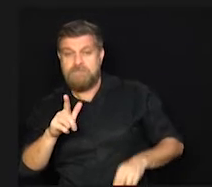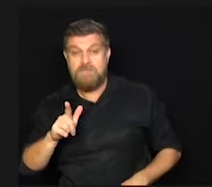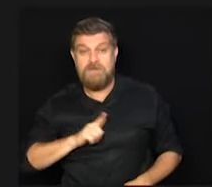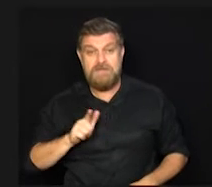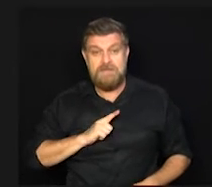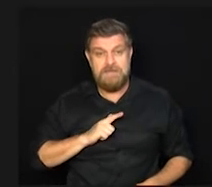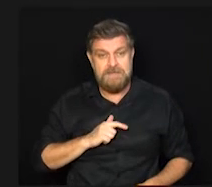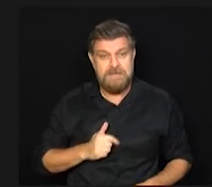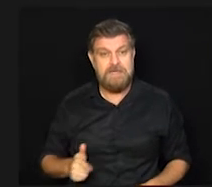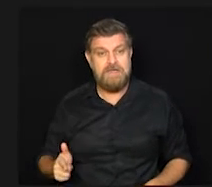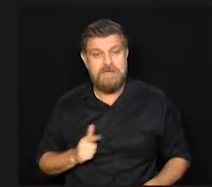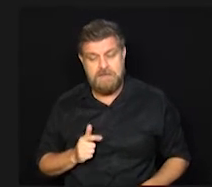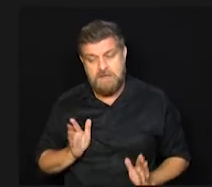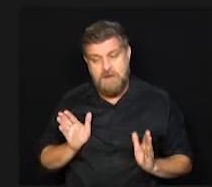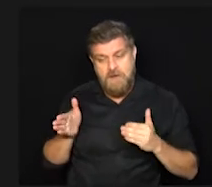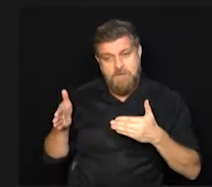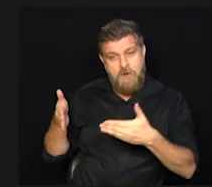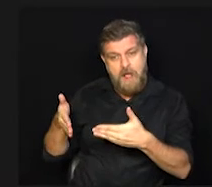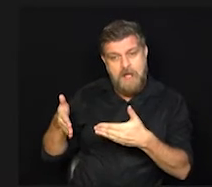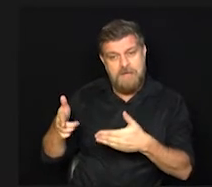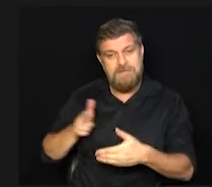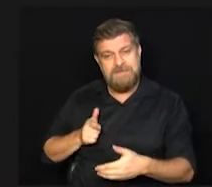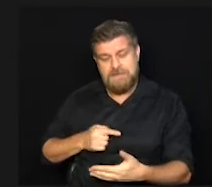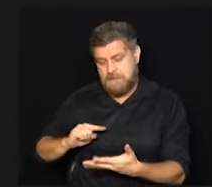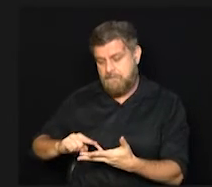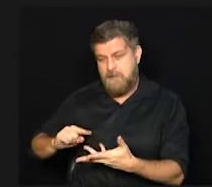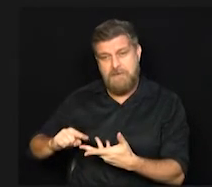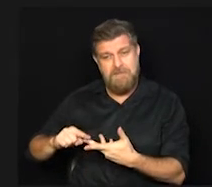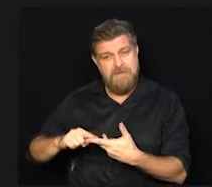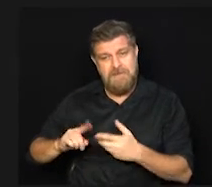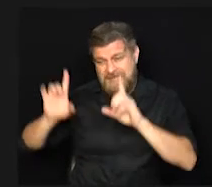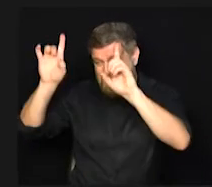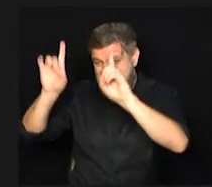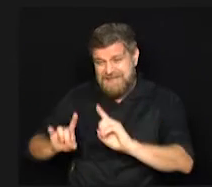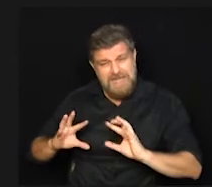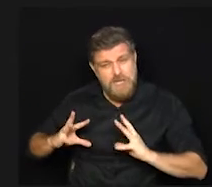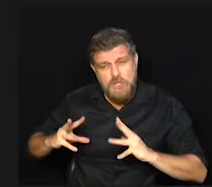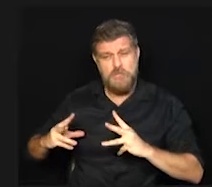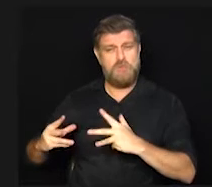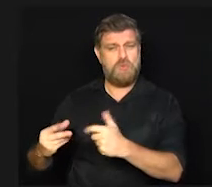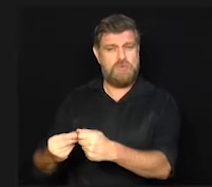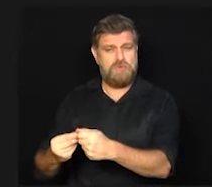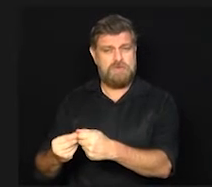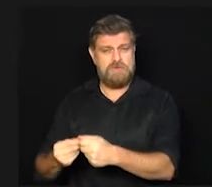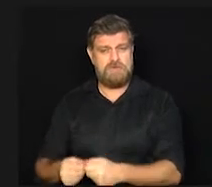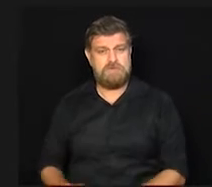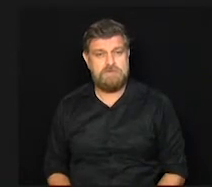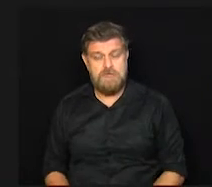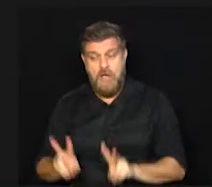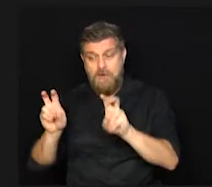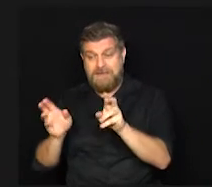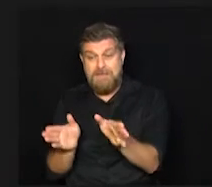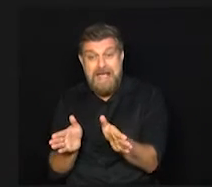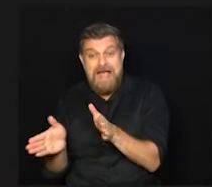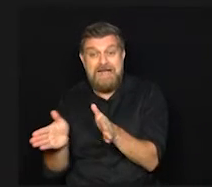olhar voltado para atender todas as necessidades quando você fala de acessibilidade.